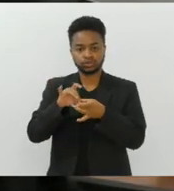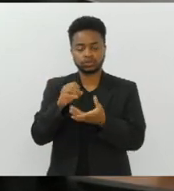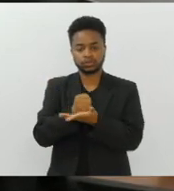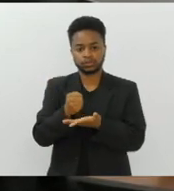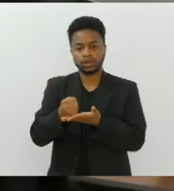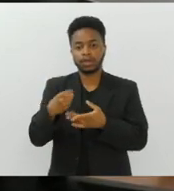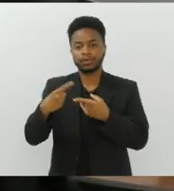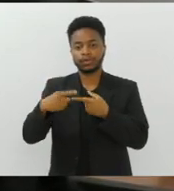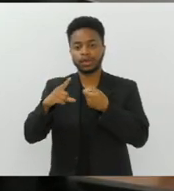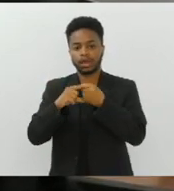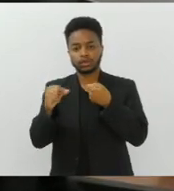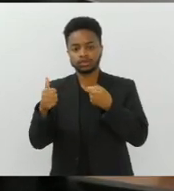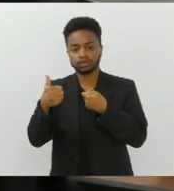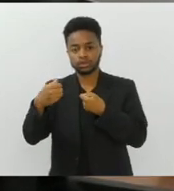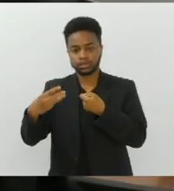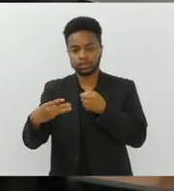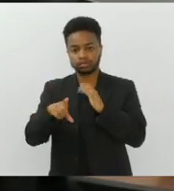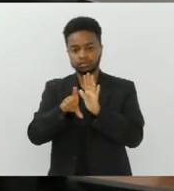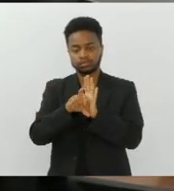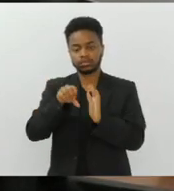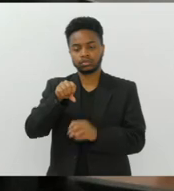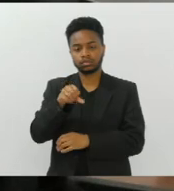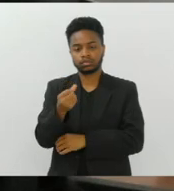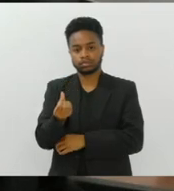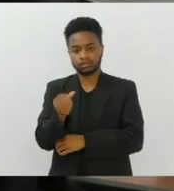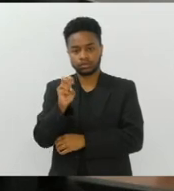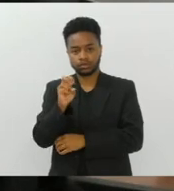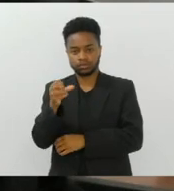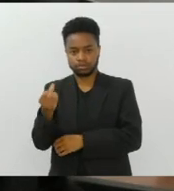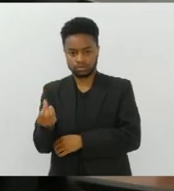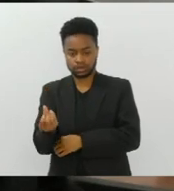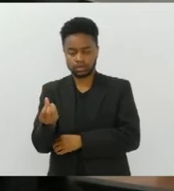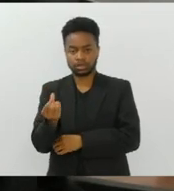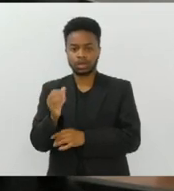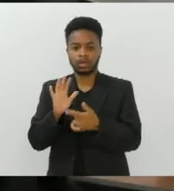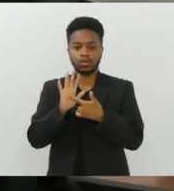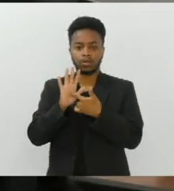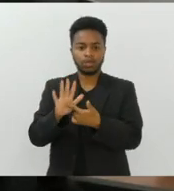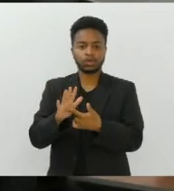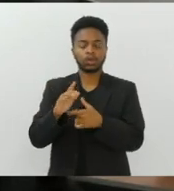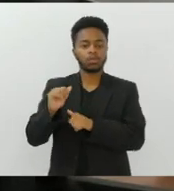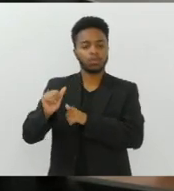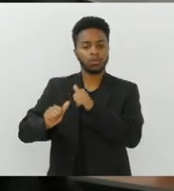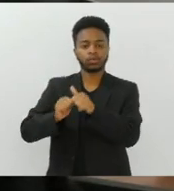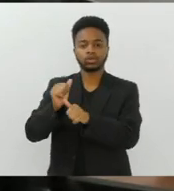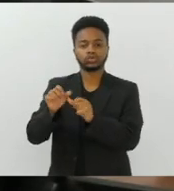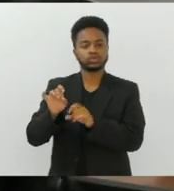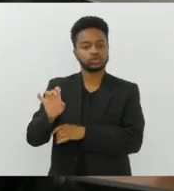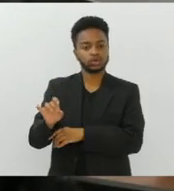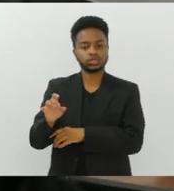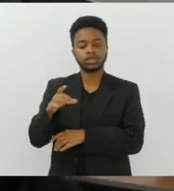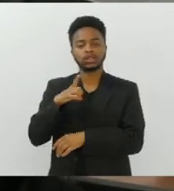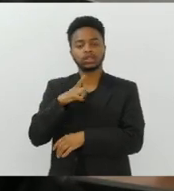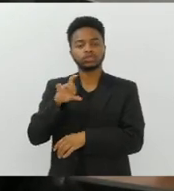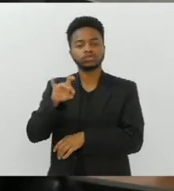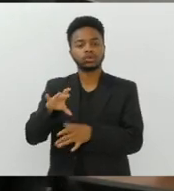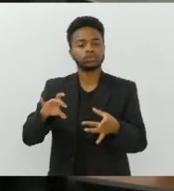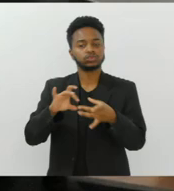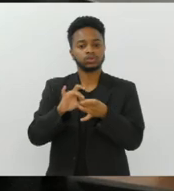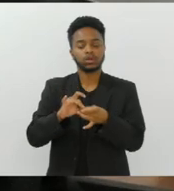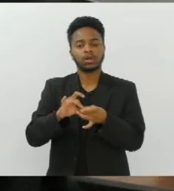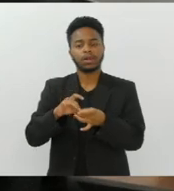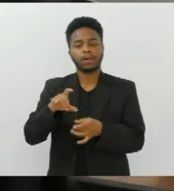artigo 13 da Lei 9.656, que prevê renovação automática, etc., só se aplicaria a